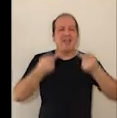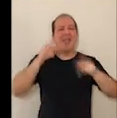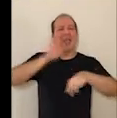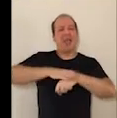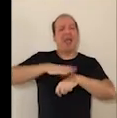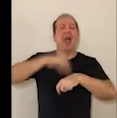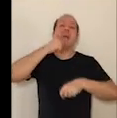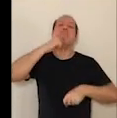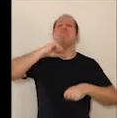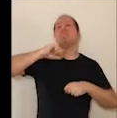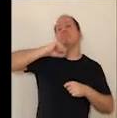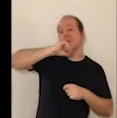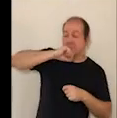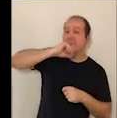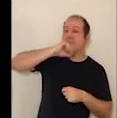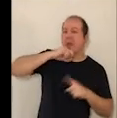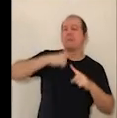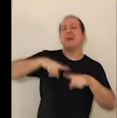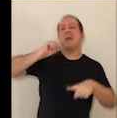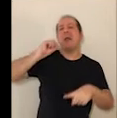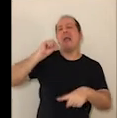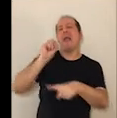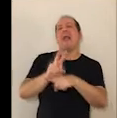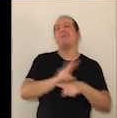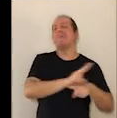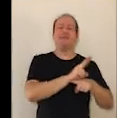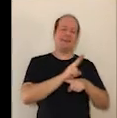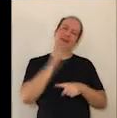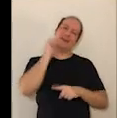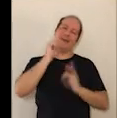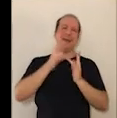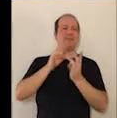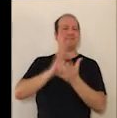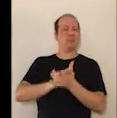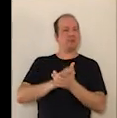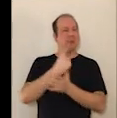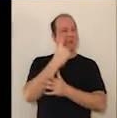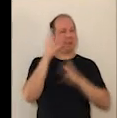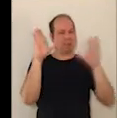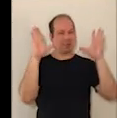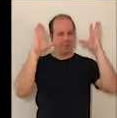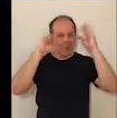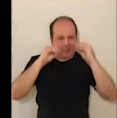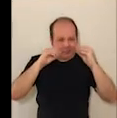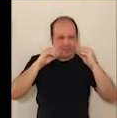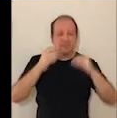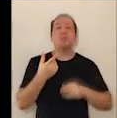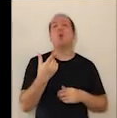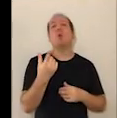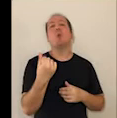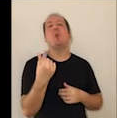a própria mãe. Por que não lhe emprestaria a linda Colomba por uma noite? Quanto me